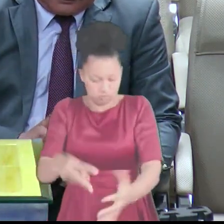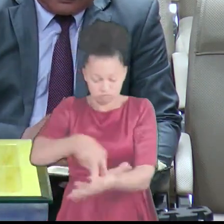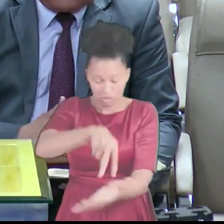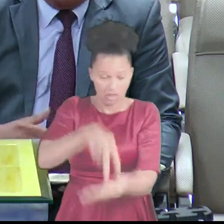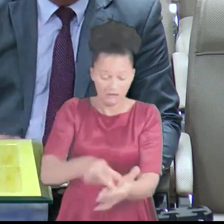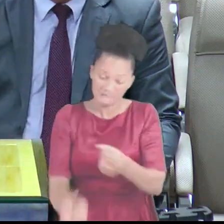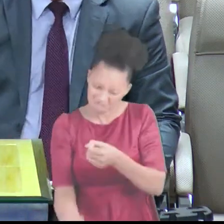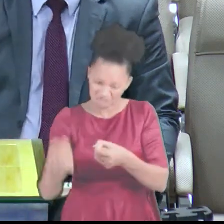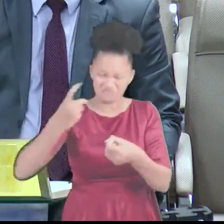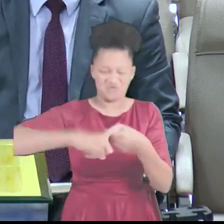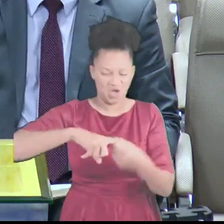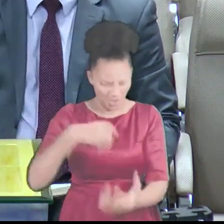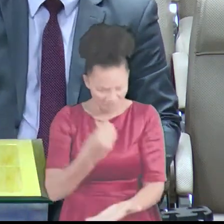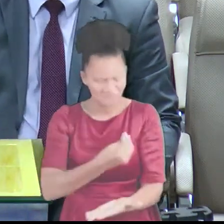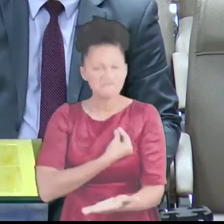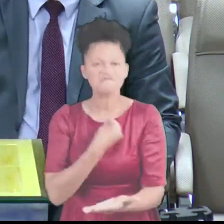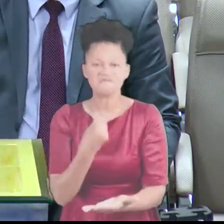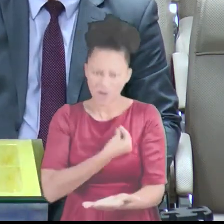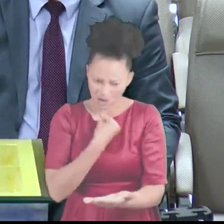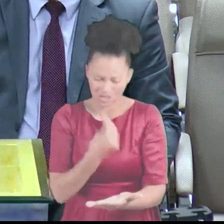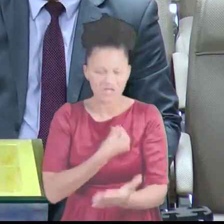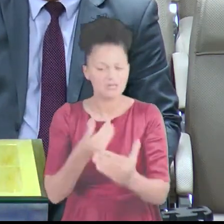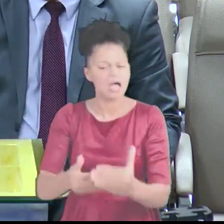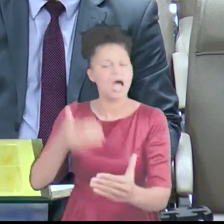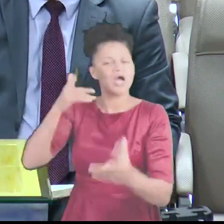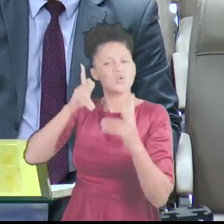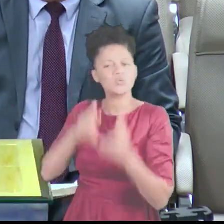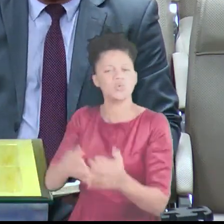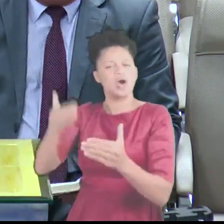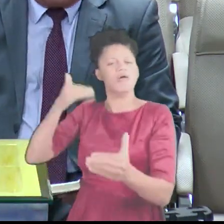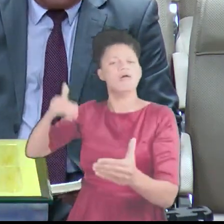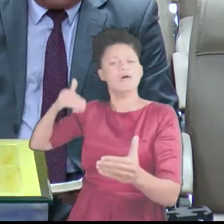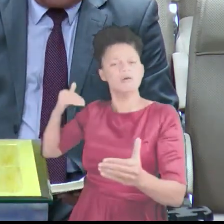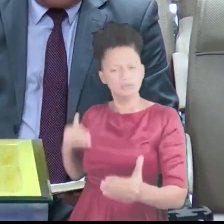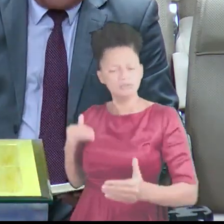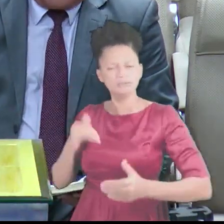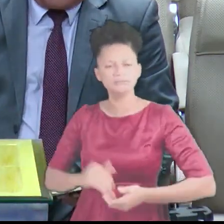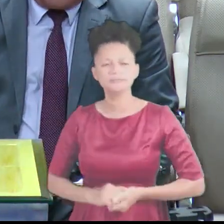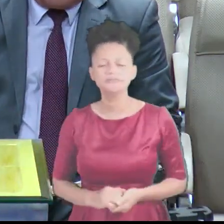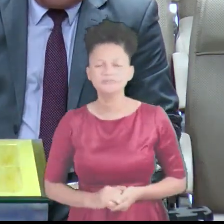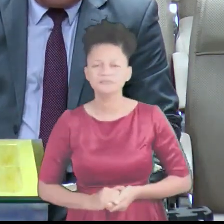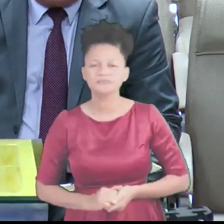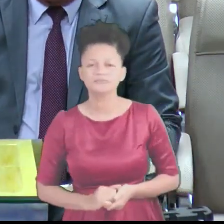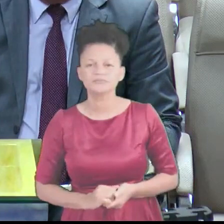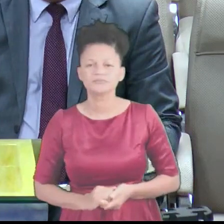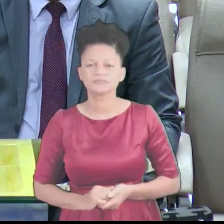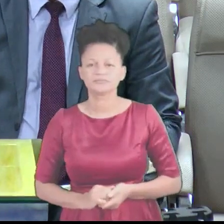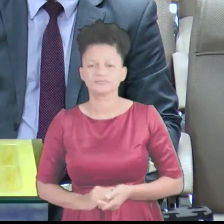vai voltar a ser aquilo que era antes.